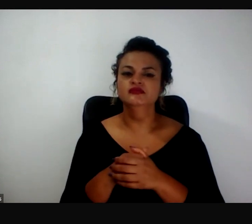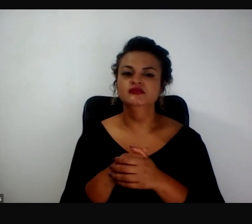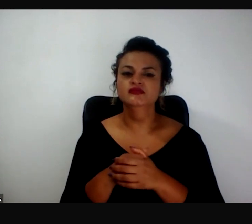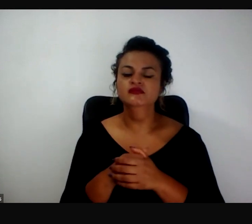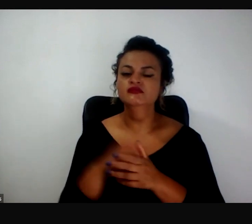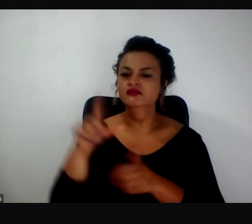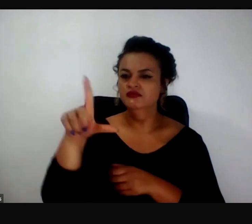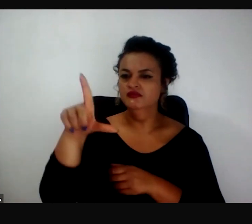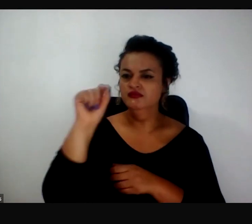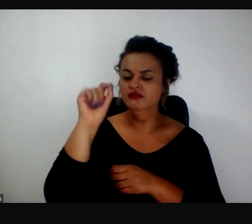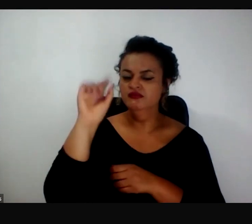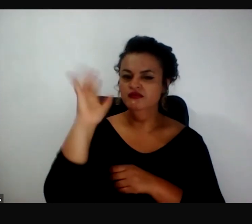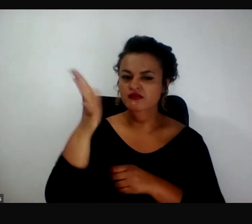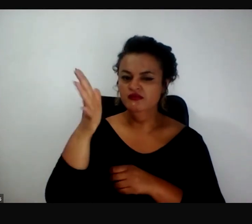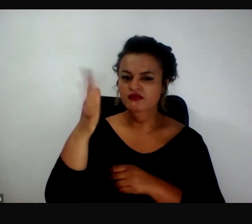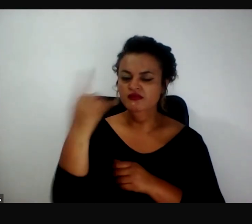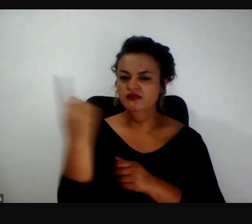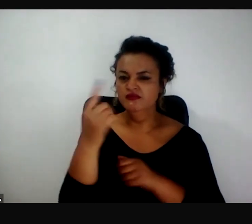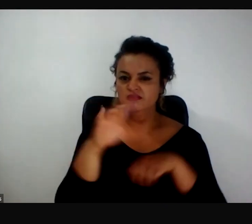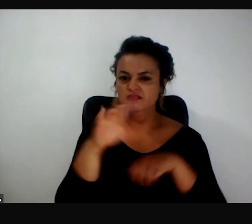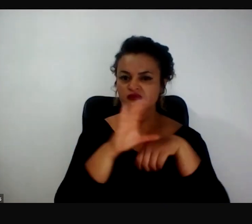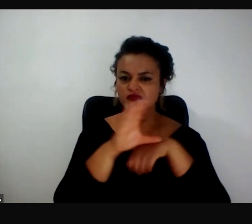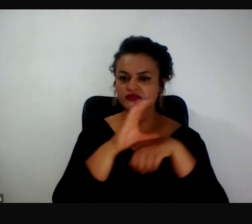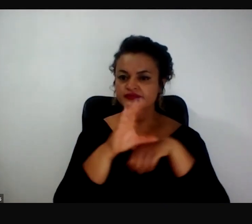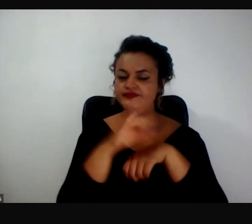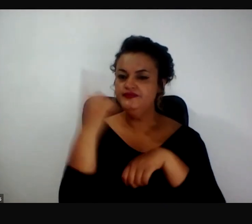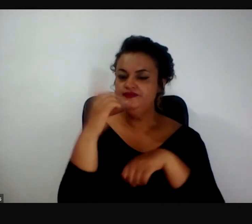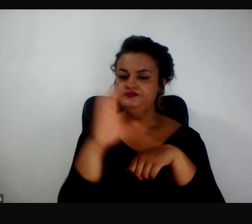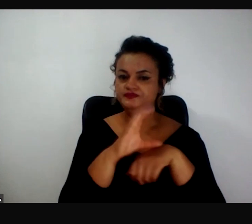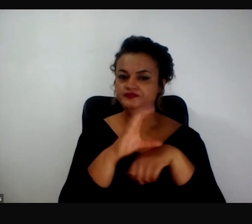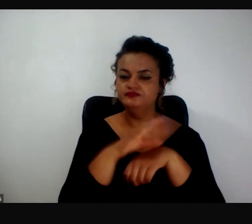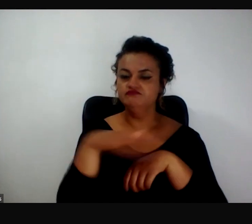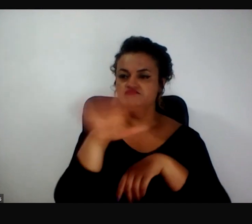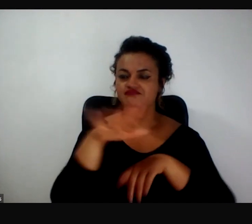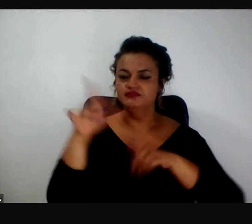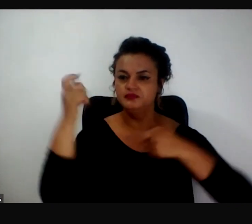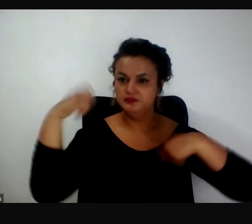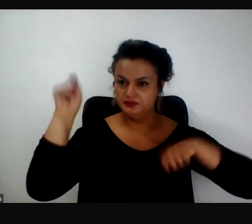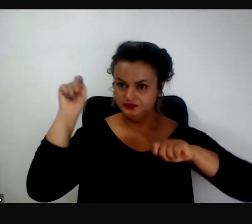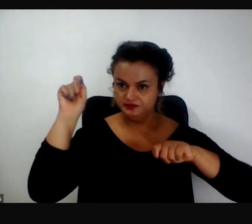designado já na primeira Constituição espanhola, a Constituição de